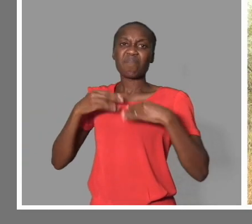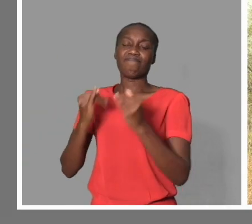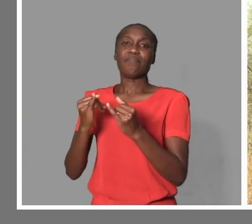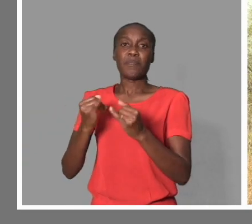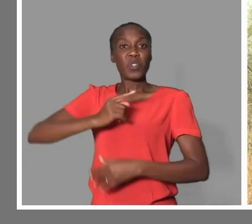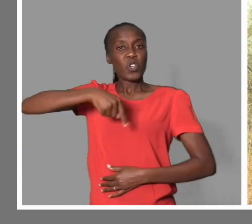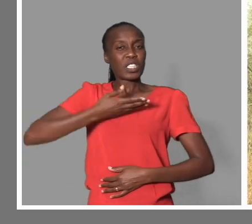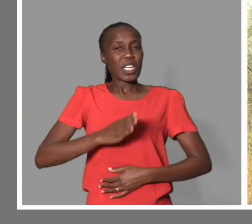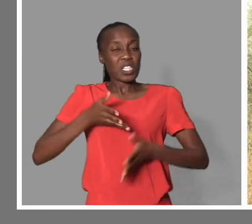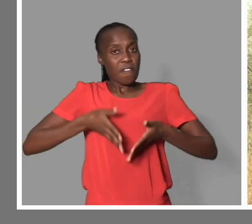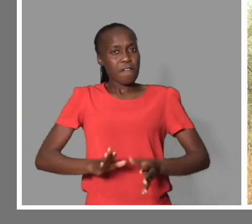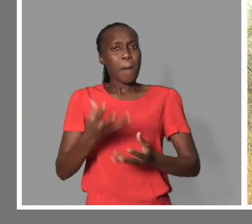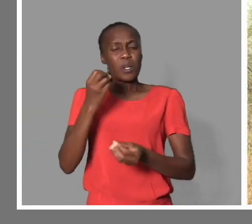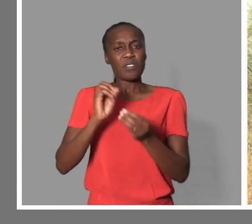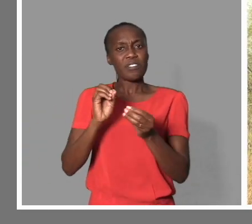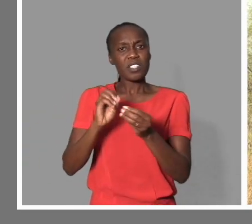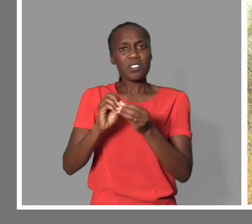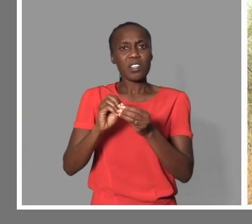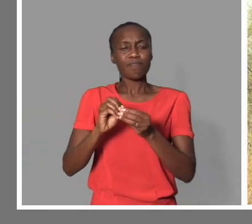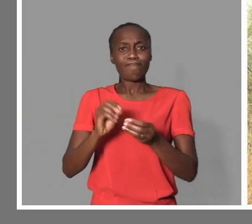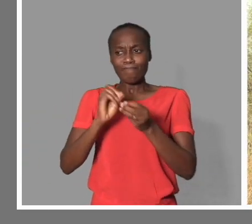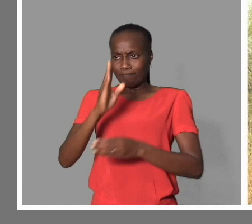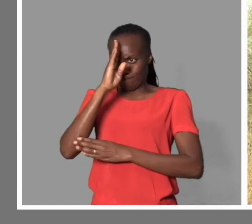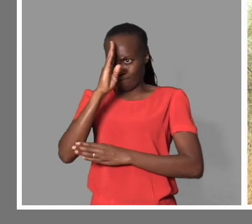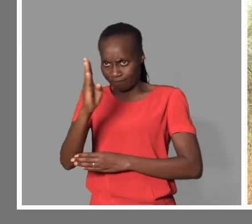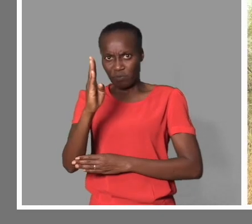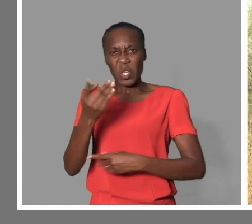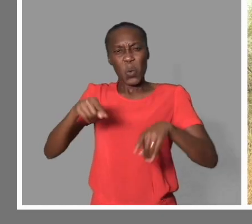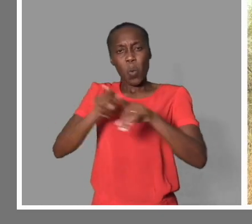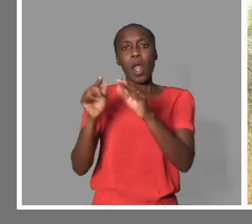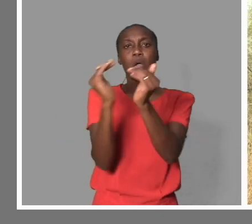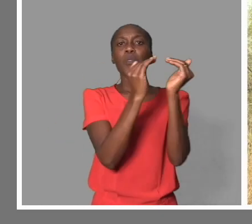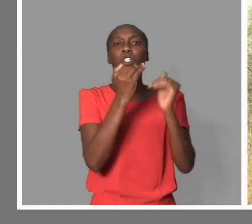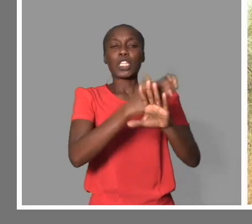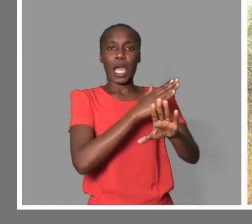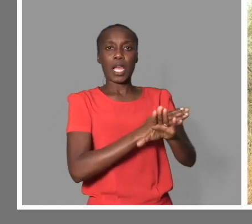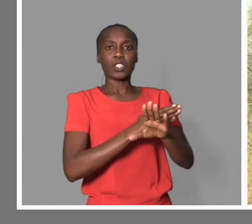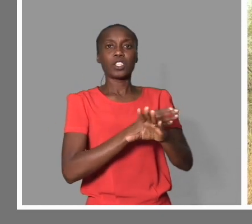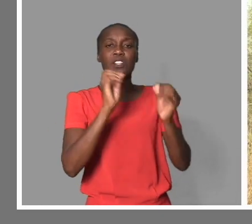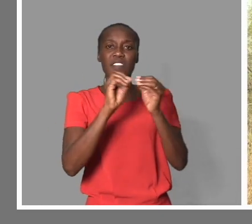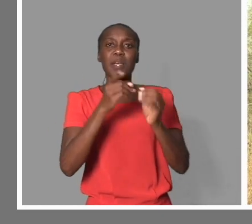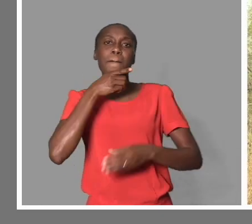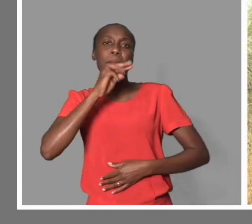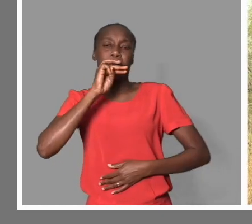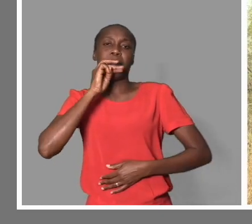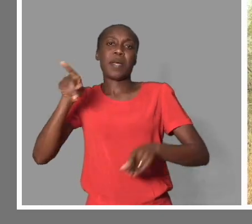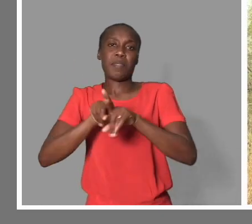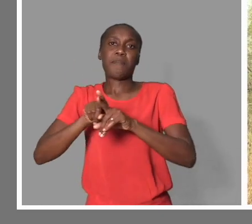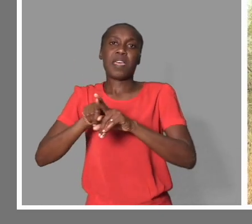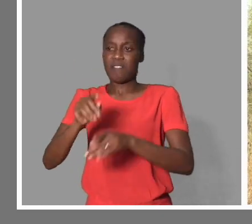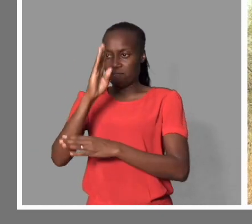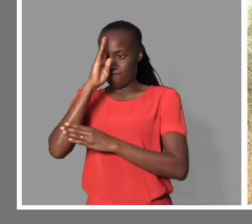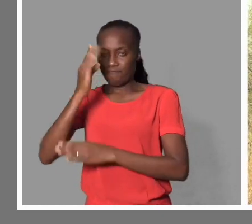de ninguém. Queremos que nossos filhos sejam bem educados, tal como nós fomos educados pelos nossos pais.